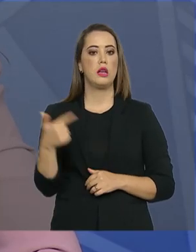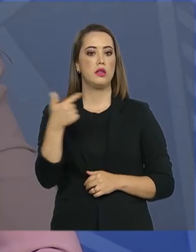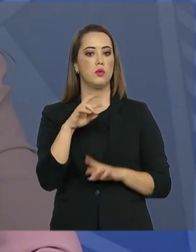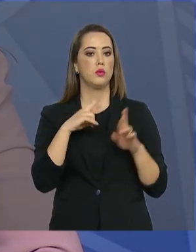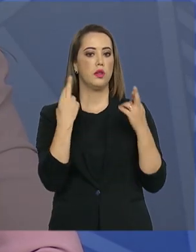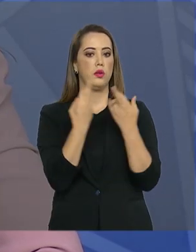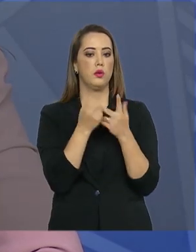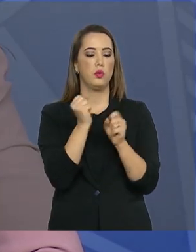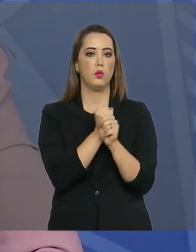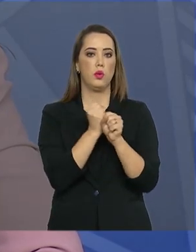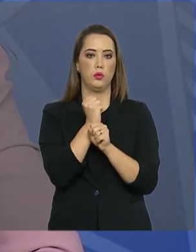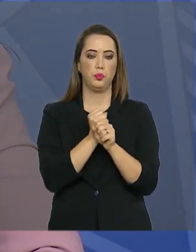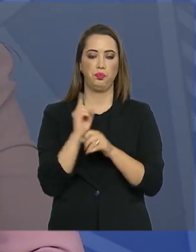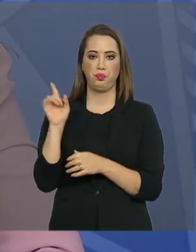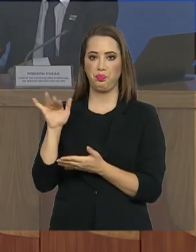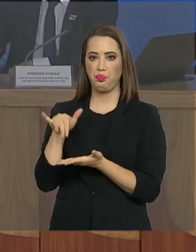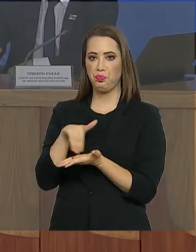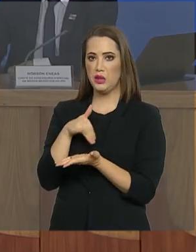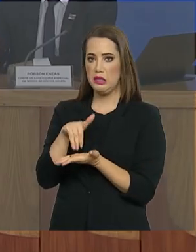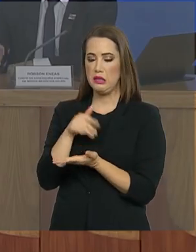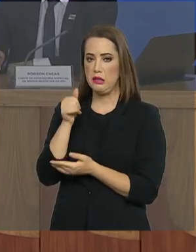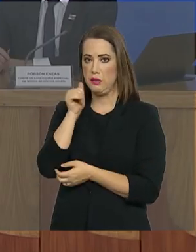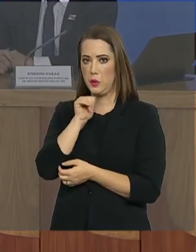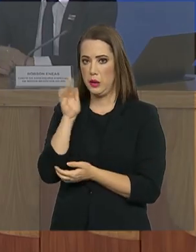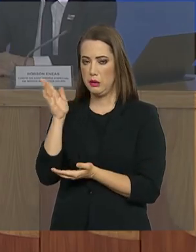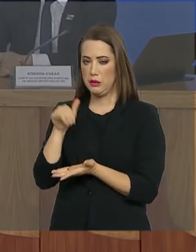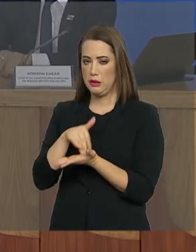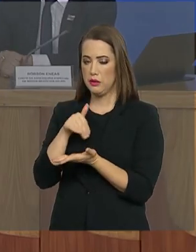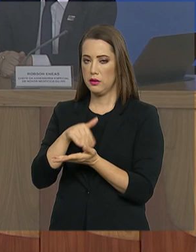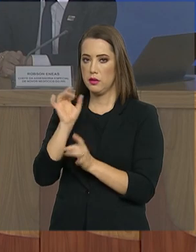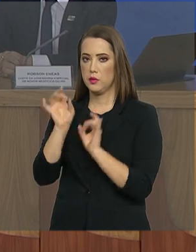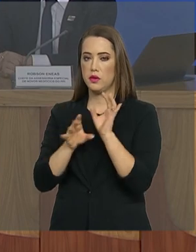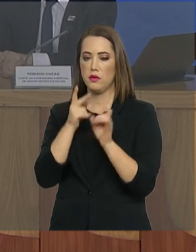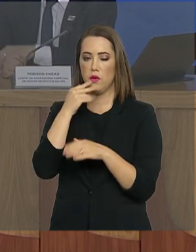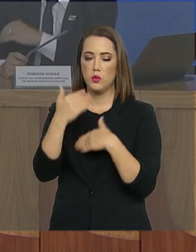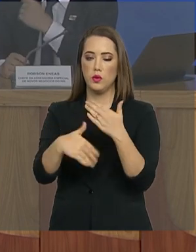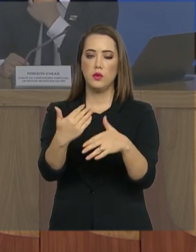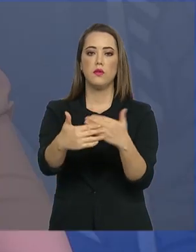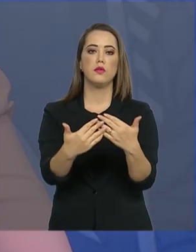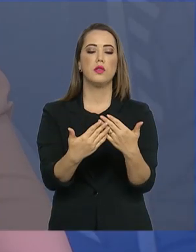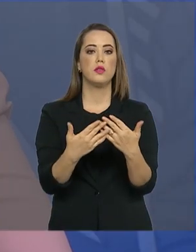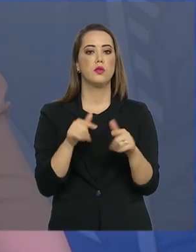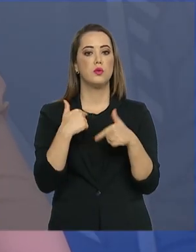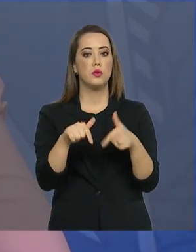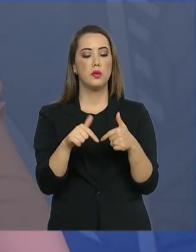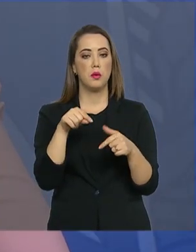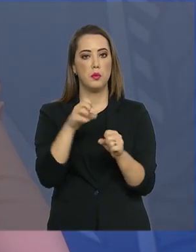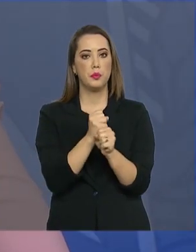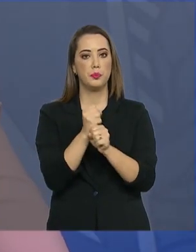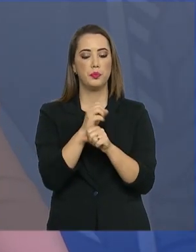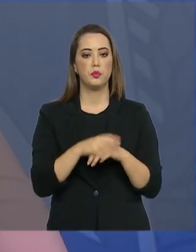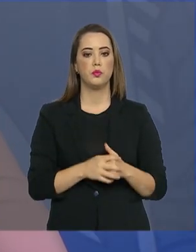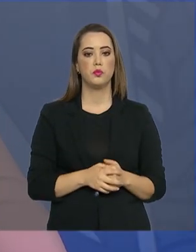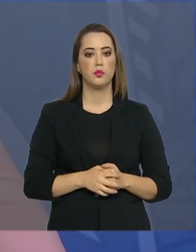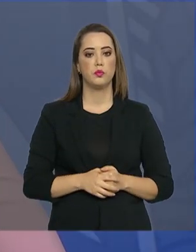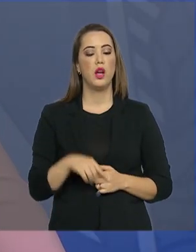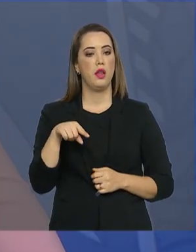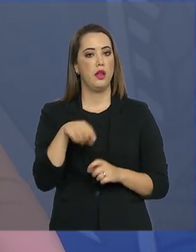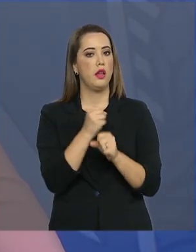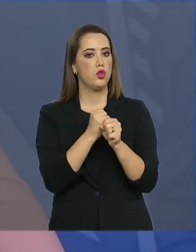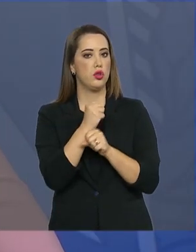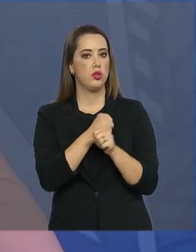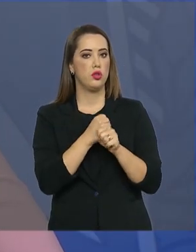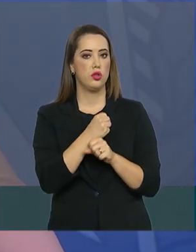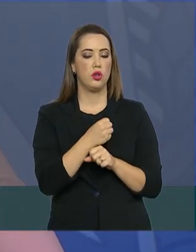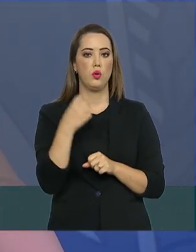secretária especial, Marta Selyer, fez um balanço dos avanços das ações neste ano. Em 2019, R$ 442